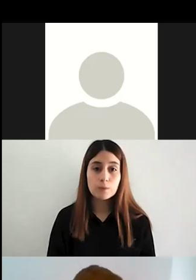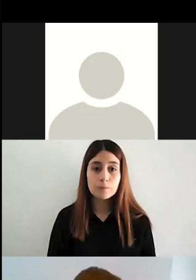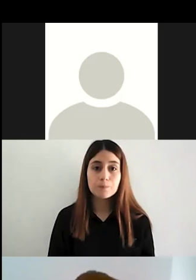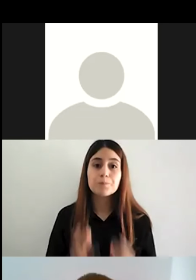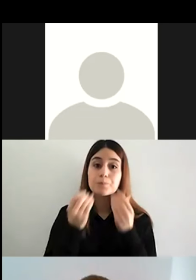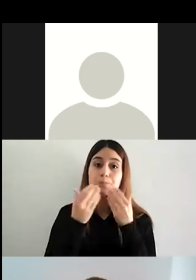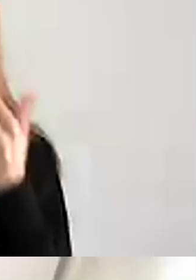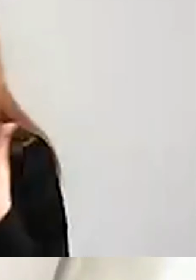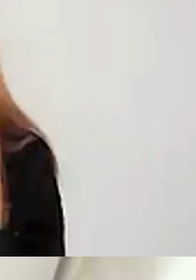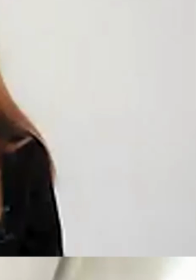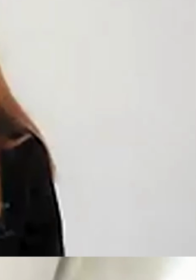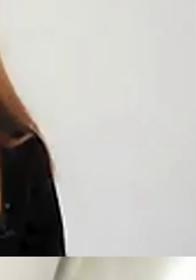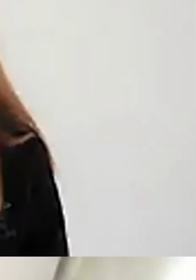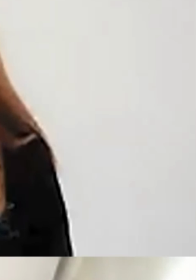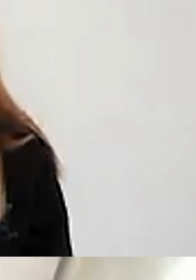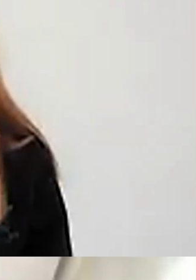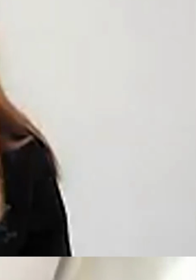Muito obrigado, professor